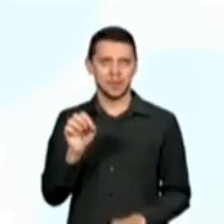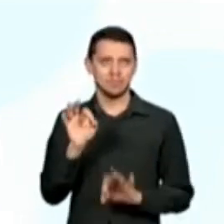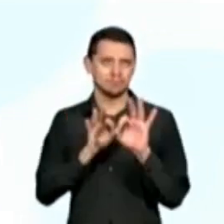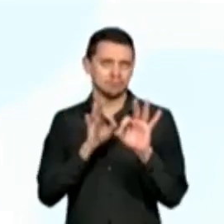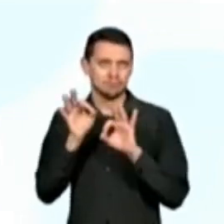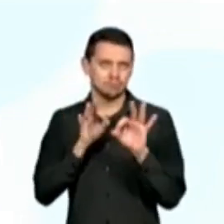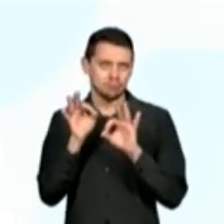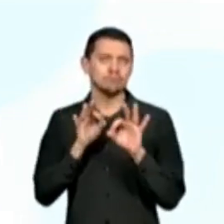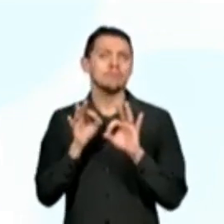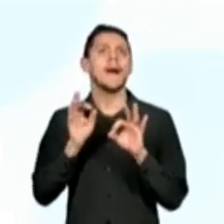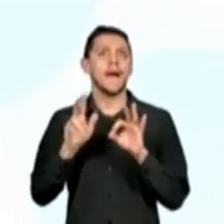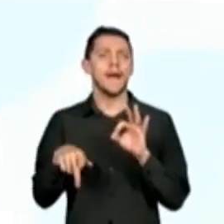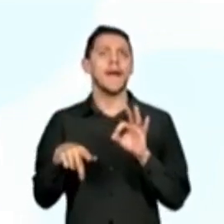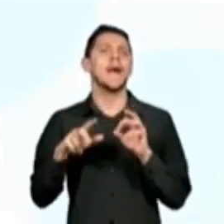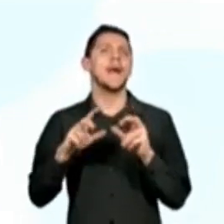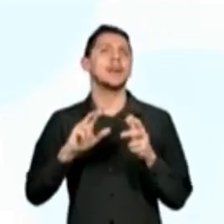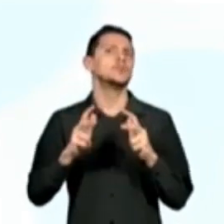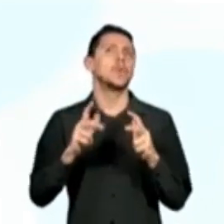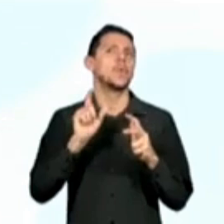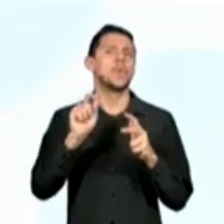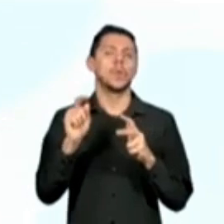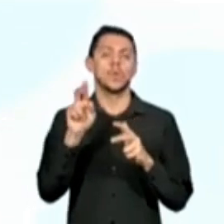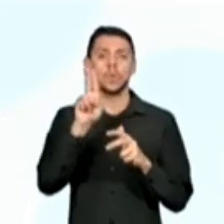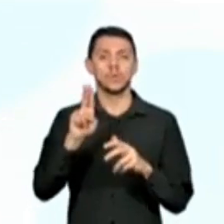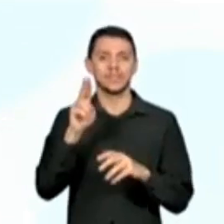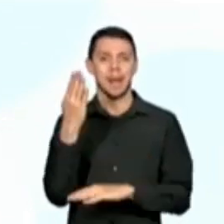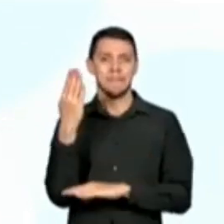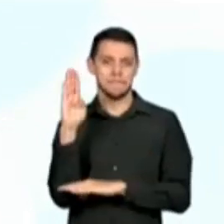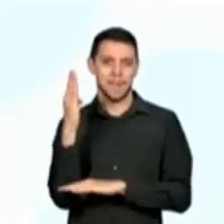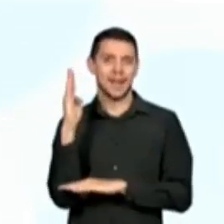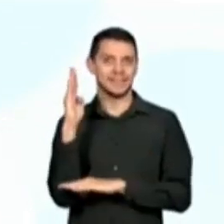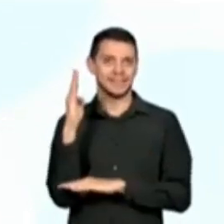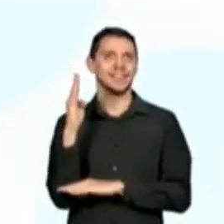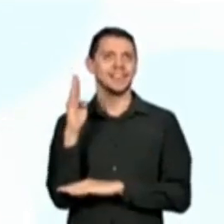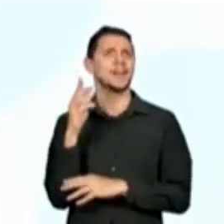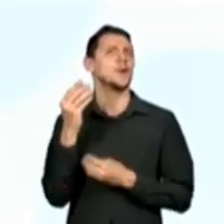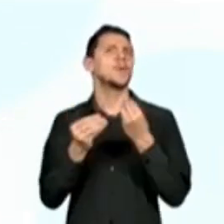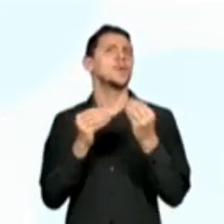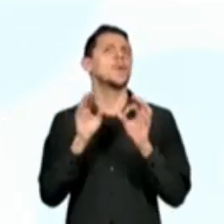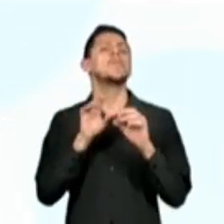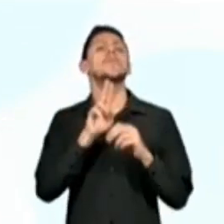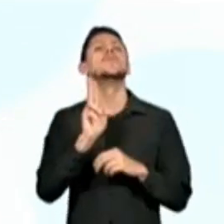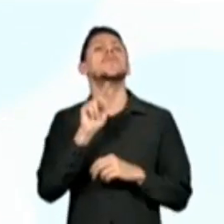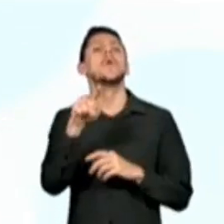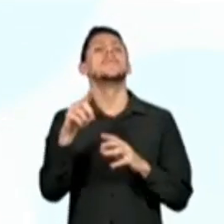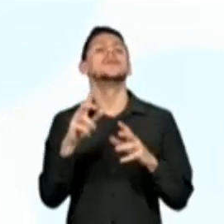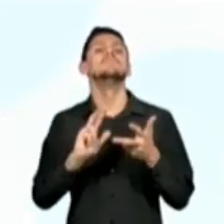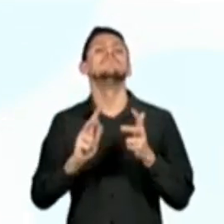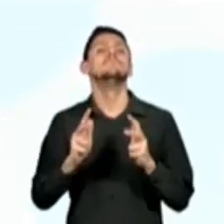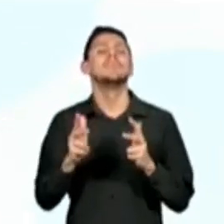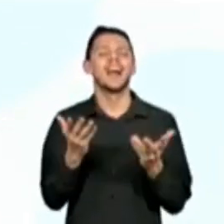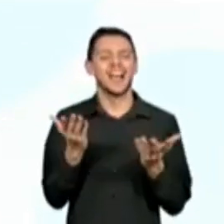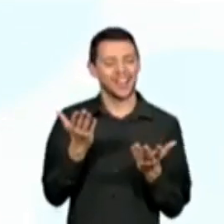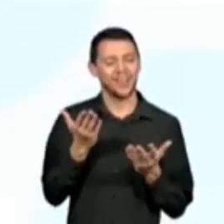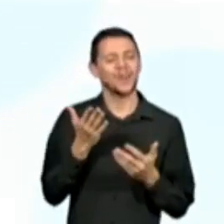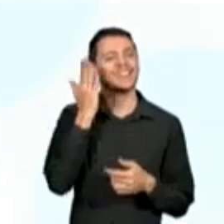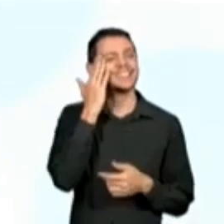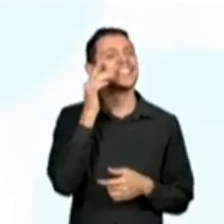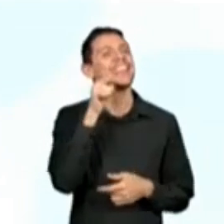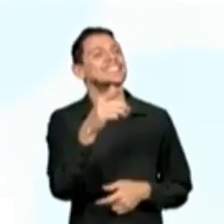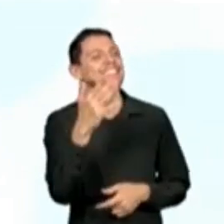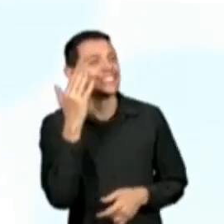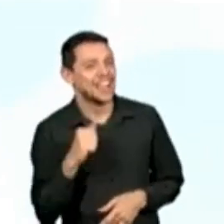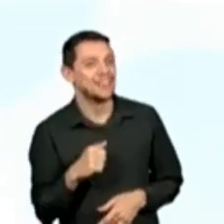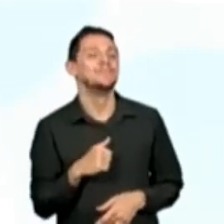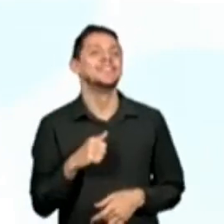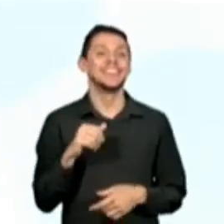Tá. Como se chama essa figura espacial? Sei que você sabe agora. Sei. Posso falar? Posso falar? Pode. Cone. Aí eu falo errado de novo, Já